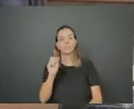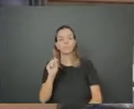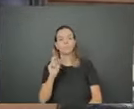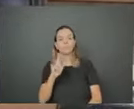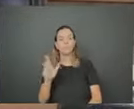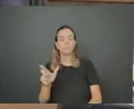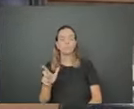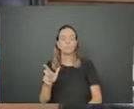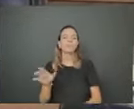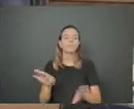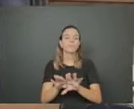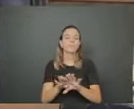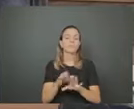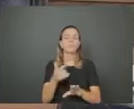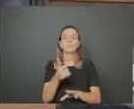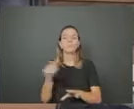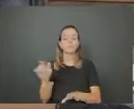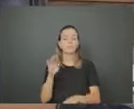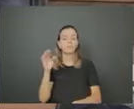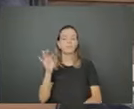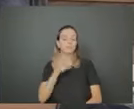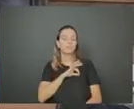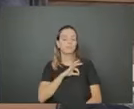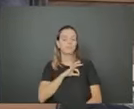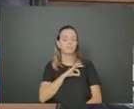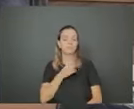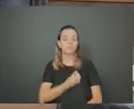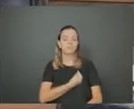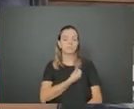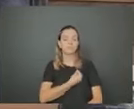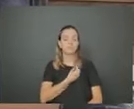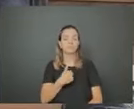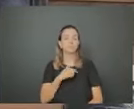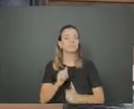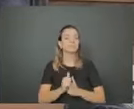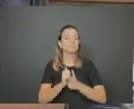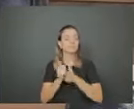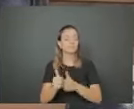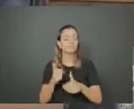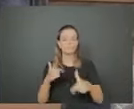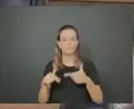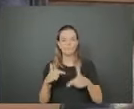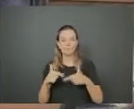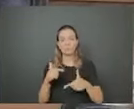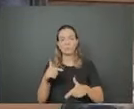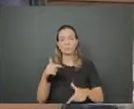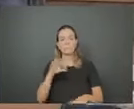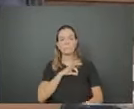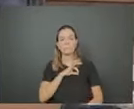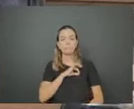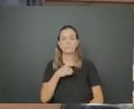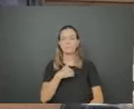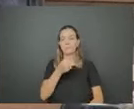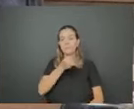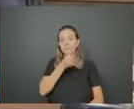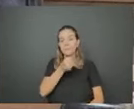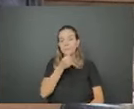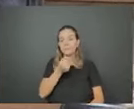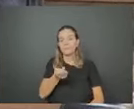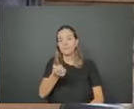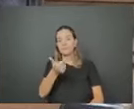os demais militares. Sempre acompanhei de perto o trabalho da Polícia Militar, né, como jornalista. Trabalhei quase 20 anos, ou mais de 20